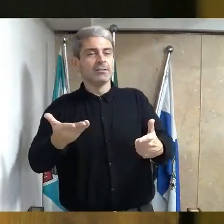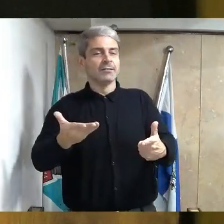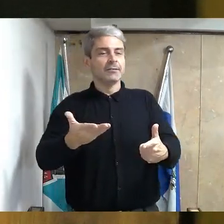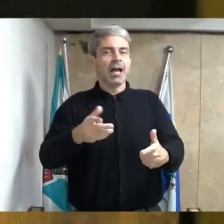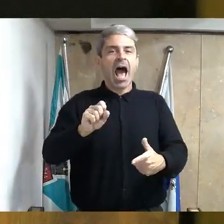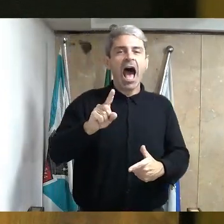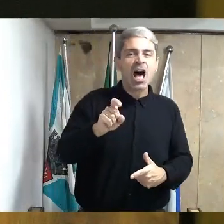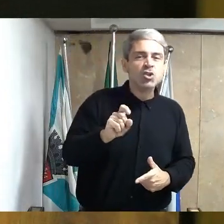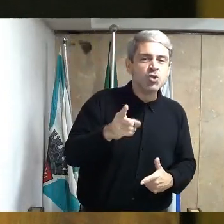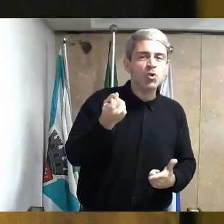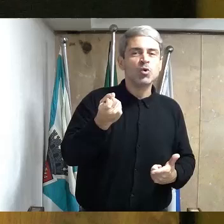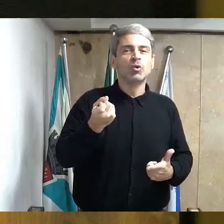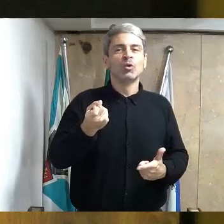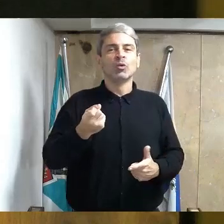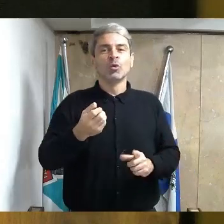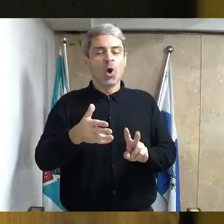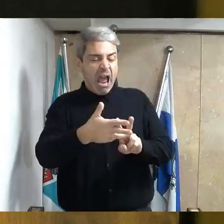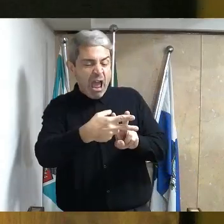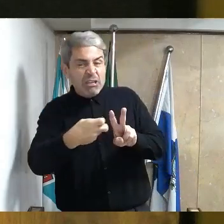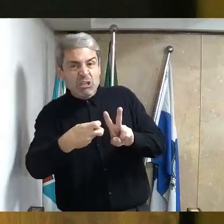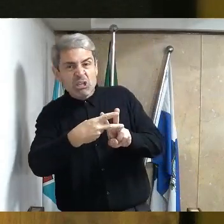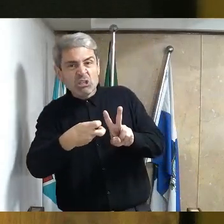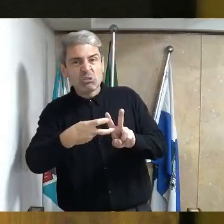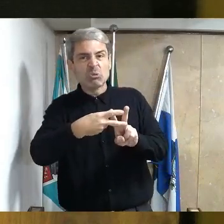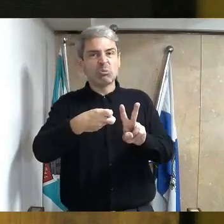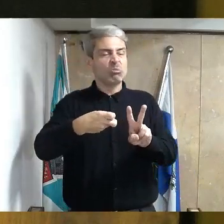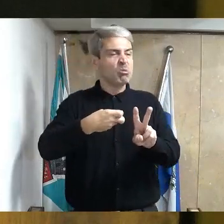azul, seja ela índio,